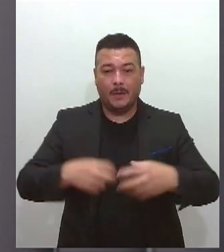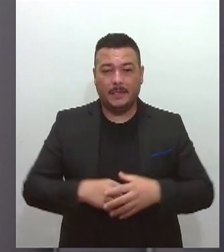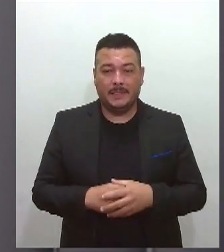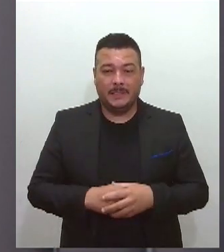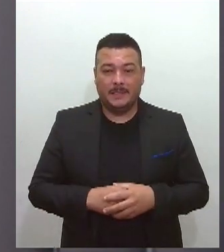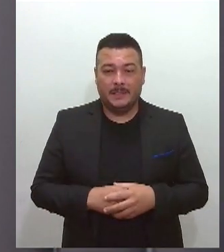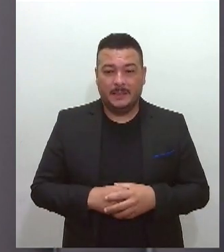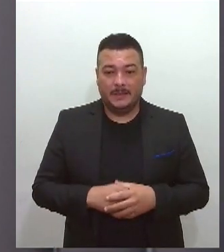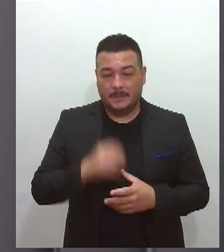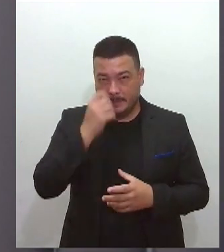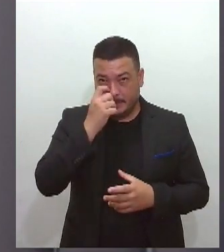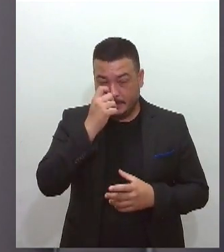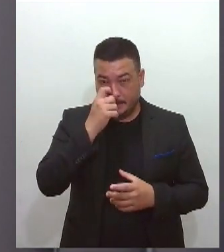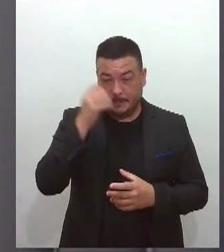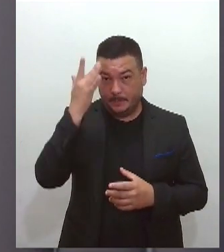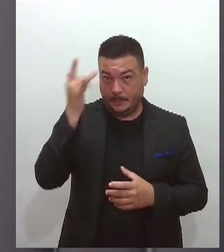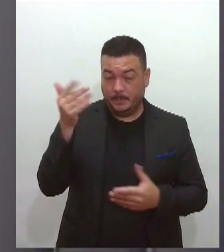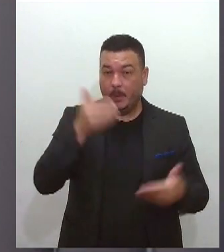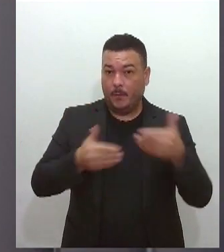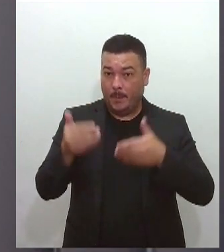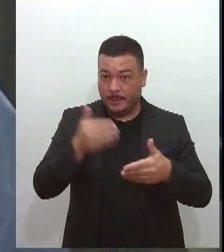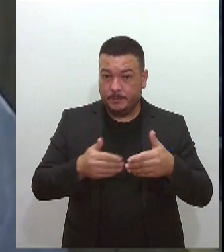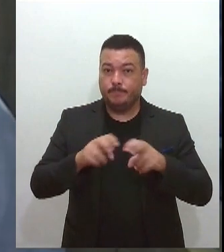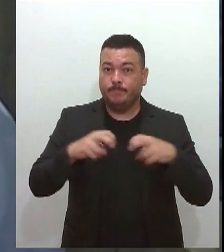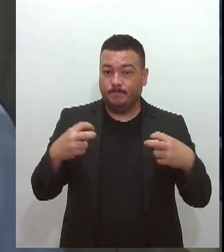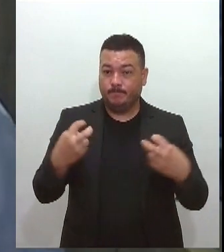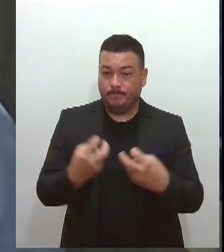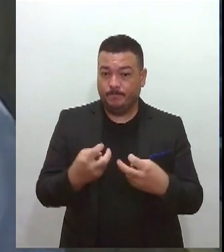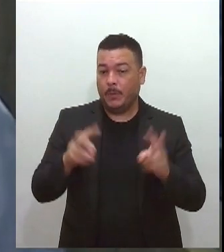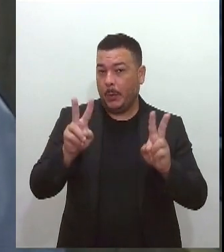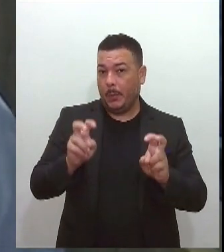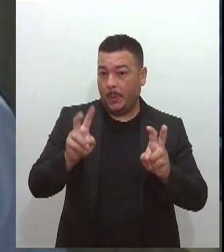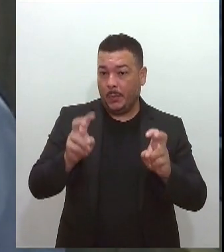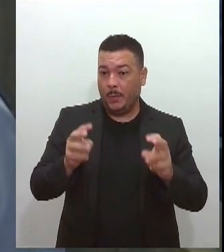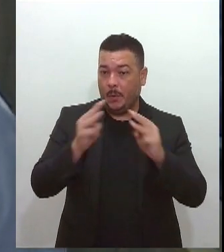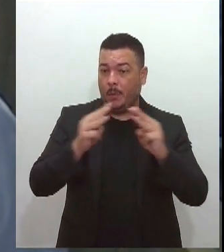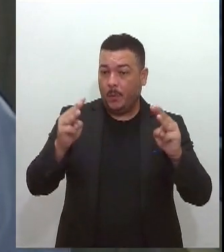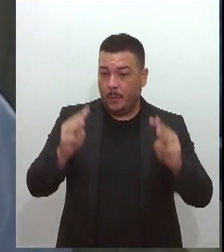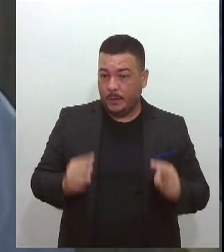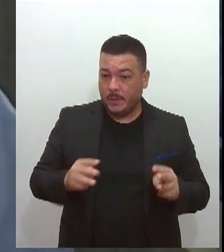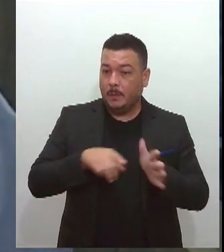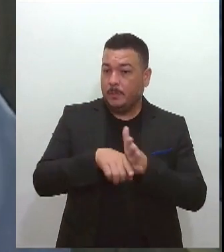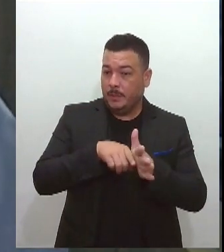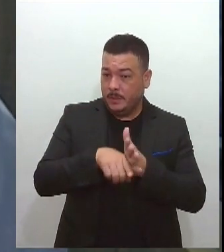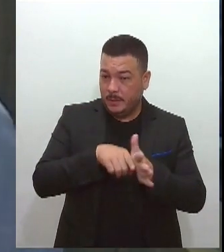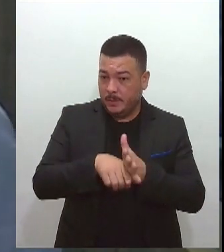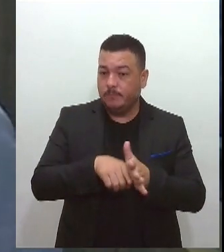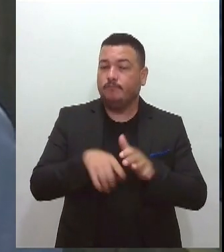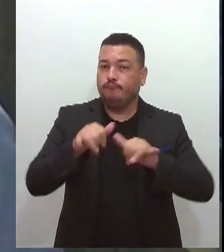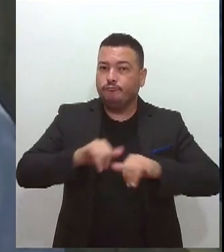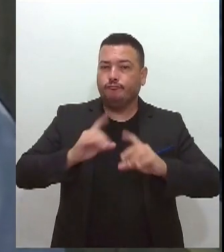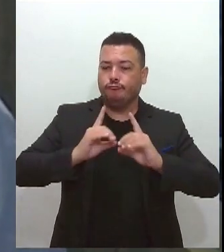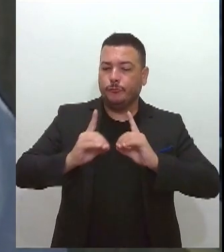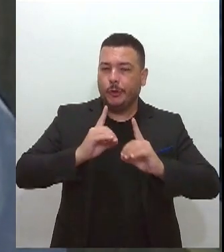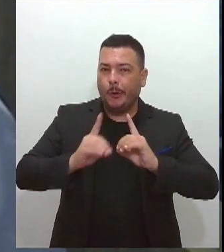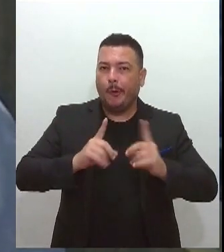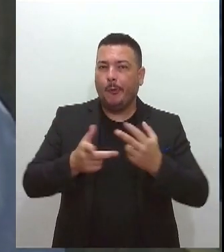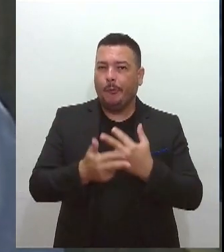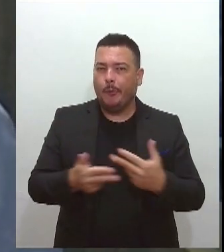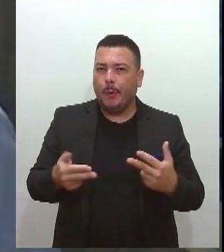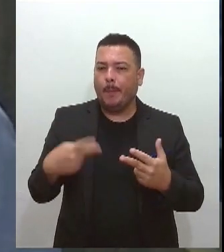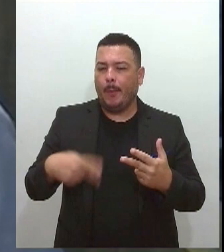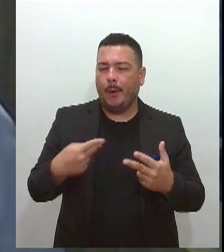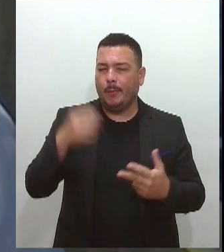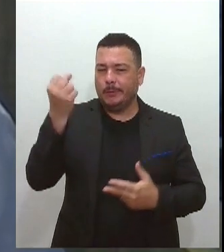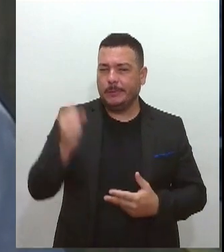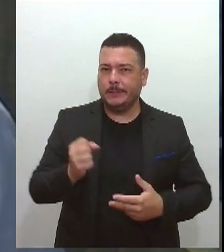vou participar da Mesa Redonda, que ela é intitulada Museus, Educação e Pesquisa. São os diálogos sobre as coleções do Memorial de Sergipe. Vai estar